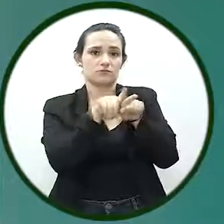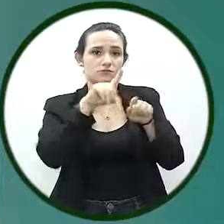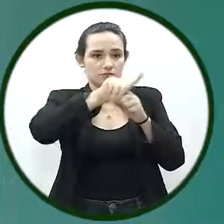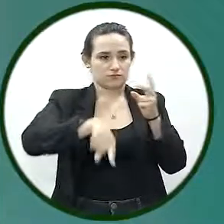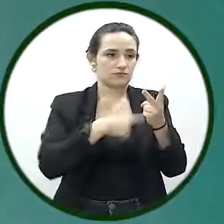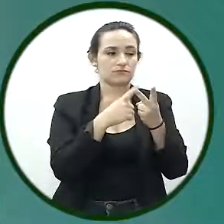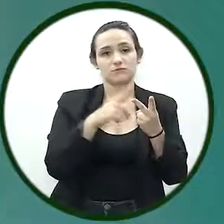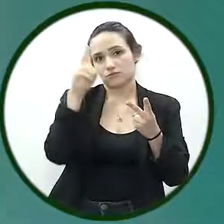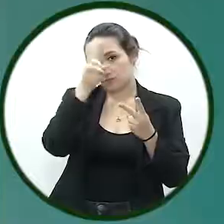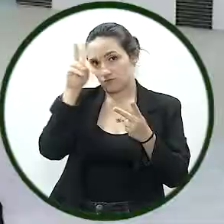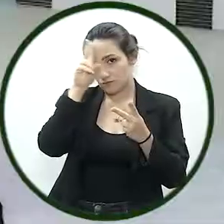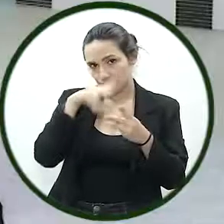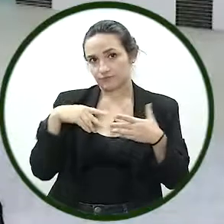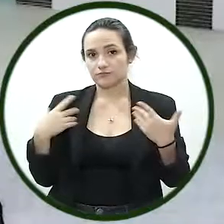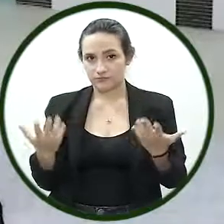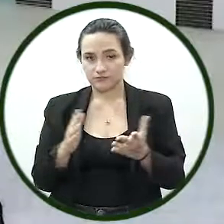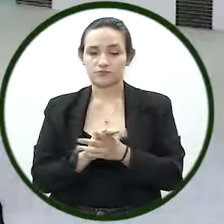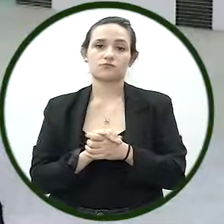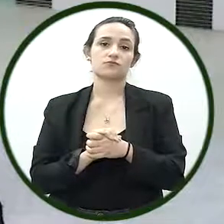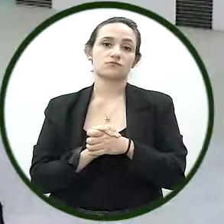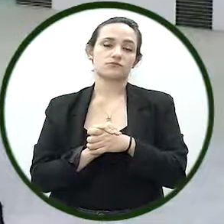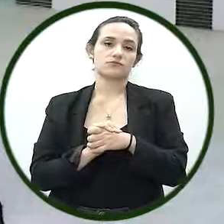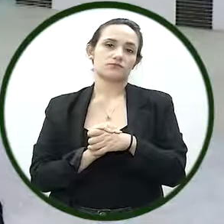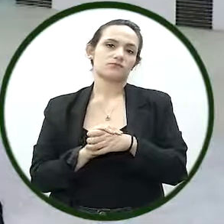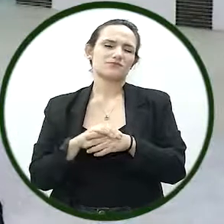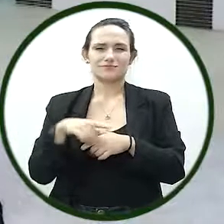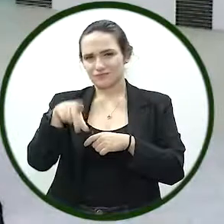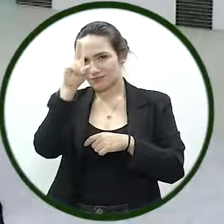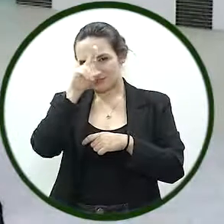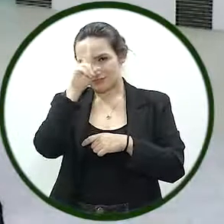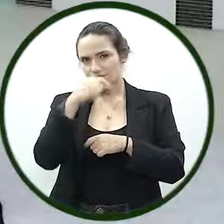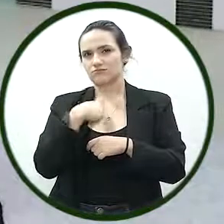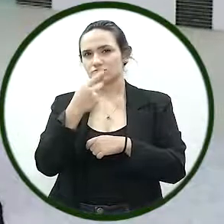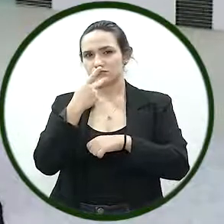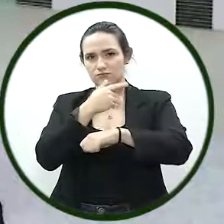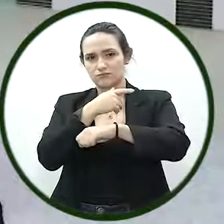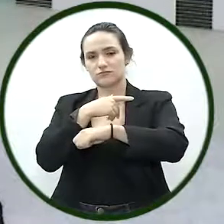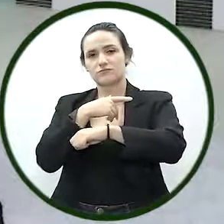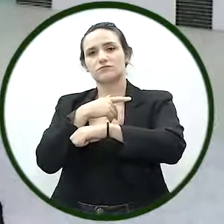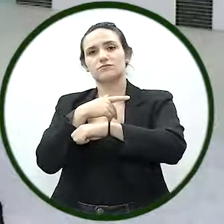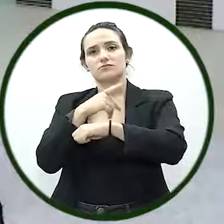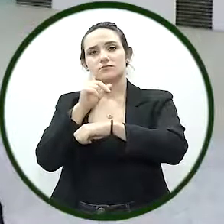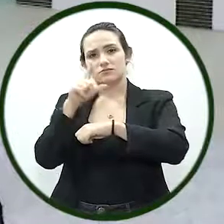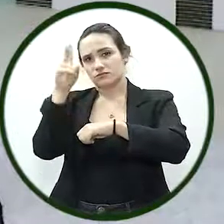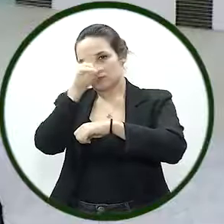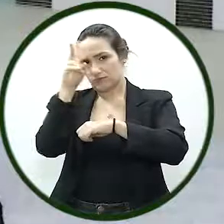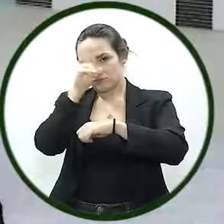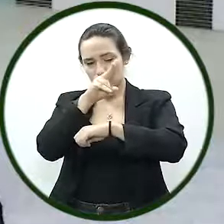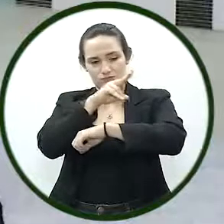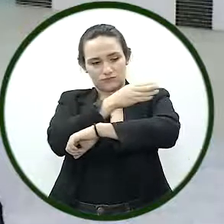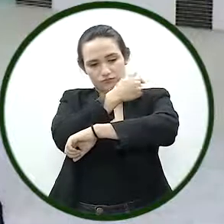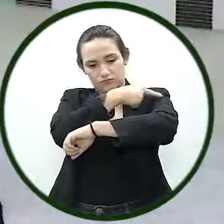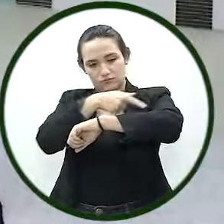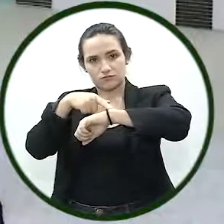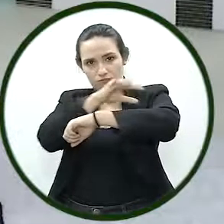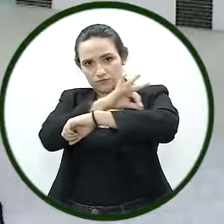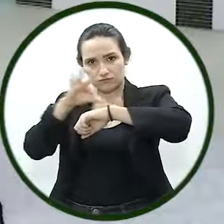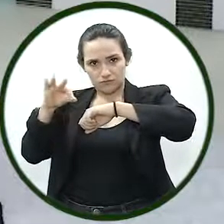exemplo, o contexto histórico. Como eu falei, eu começo a falar da história da violência na sociedade primitiva, chego até